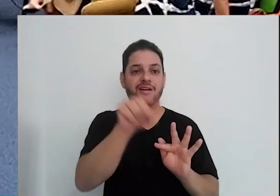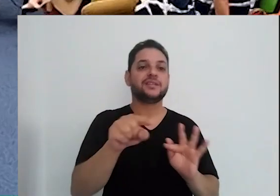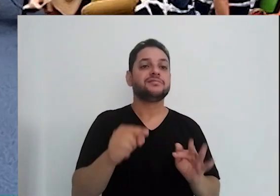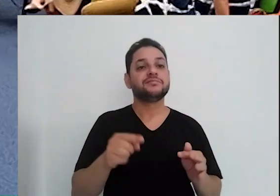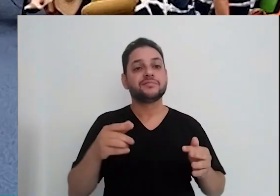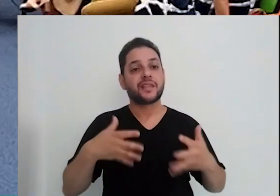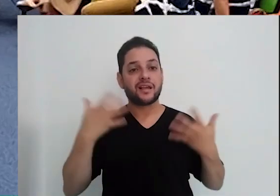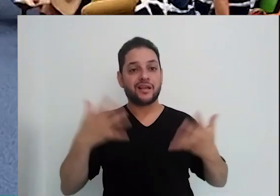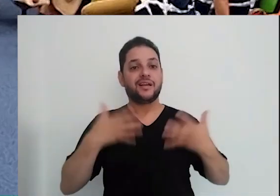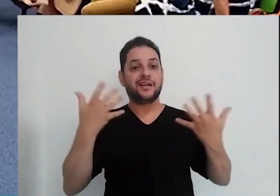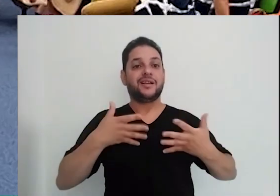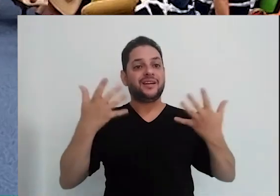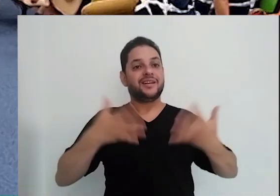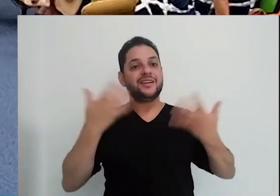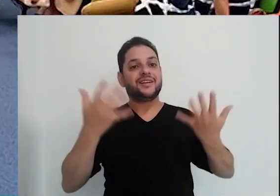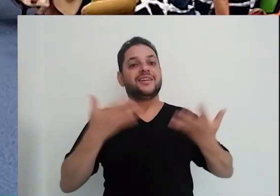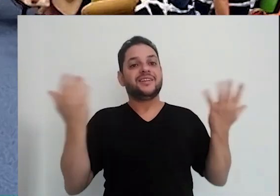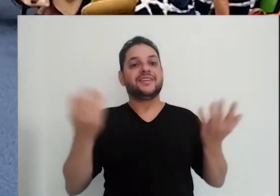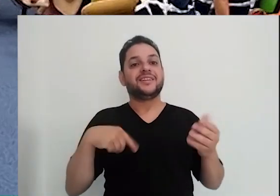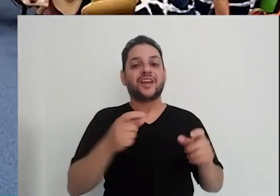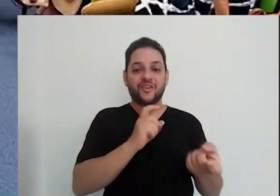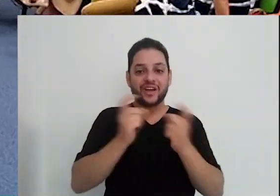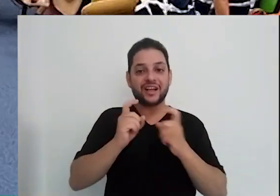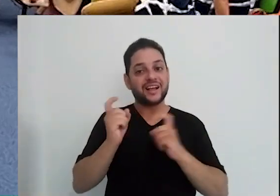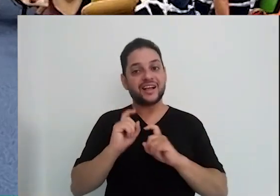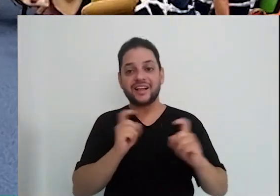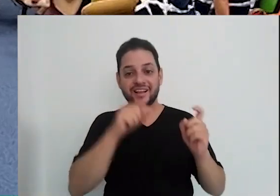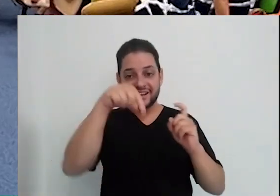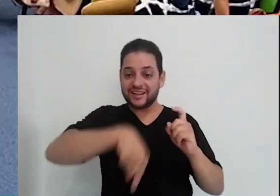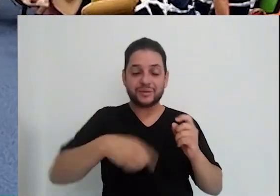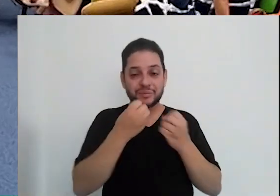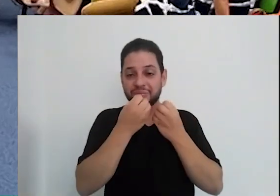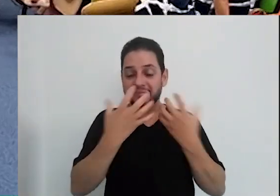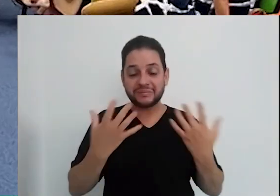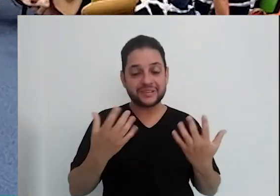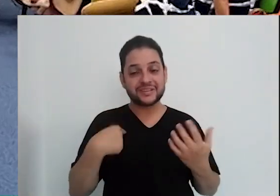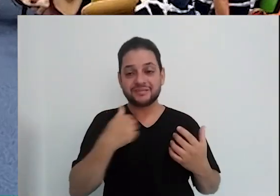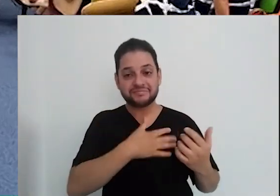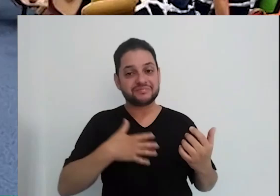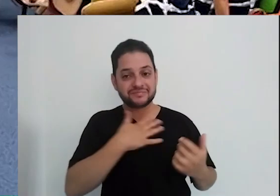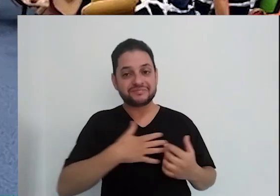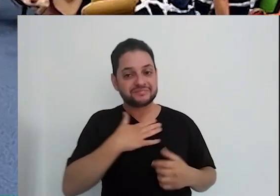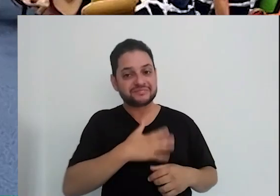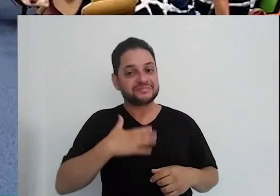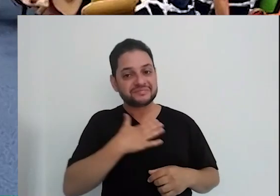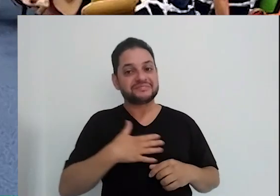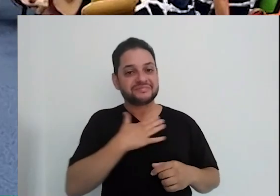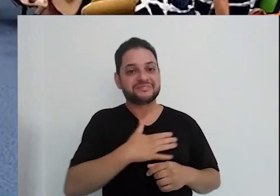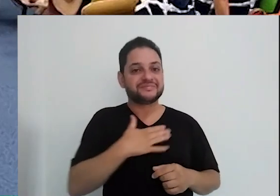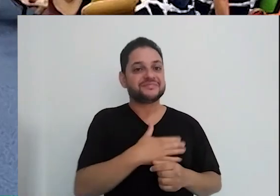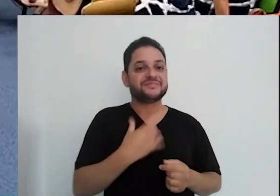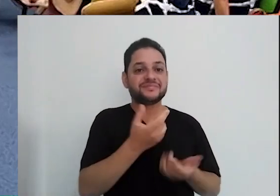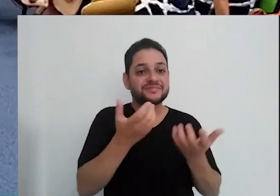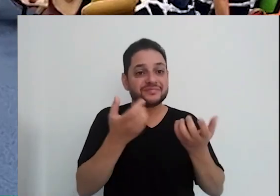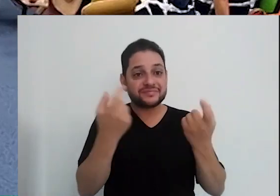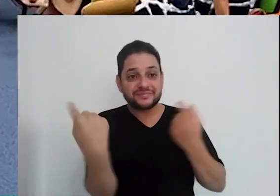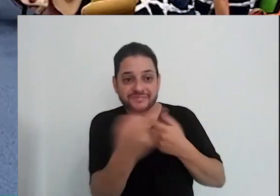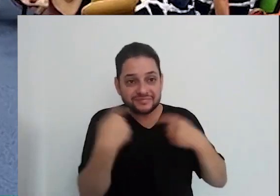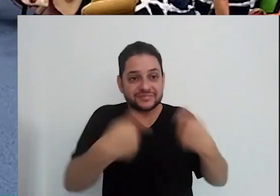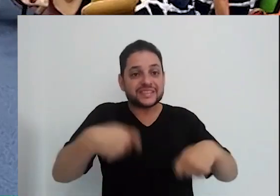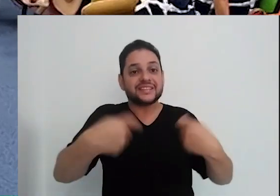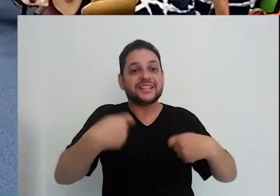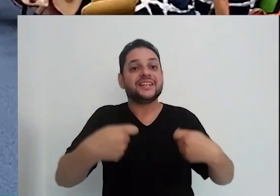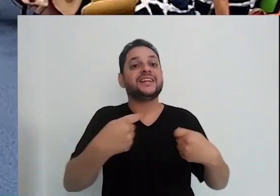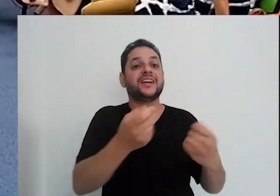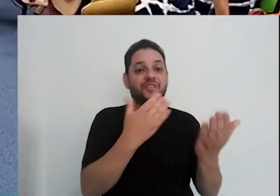ter ter permitido esse tipo de conversa porque eu fico muito feliz porque é isso que a gente precisa é isso que a gente quer